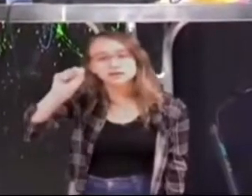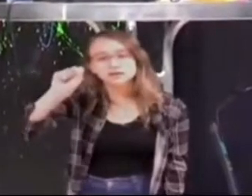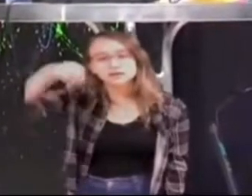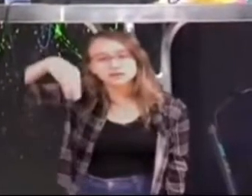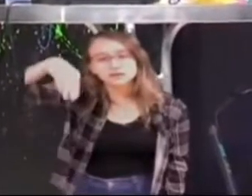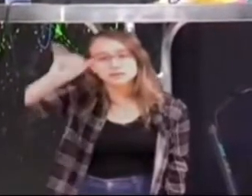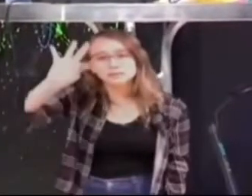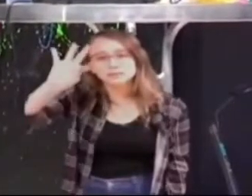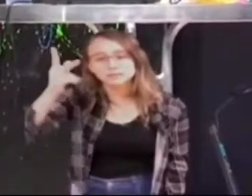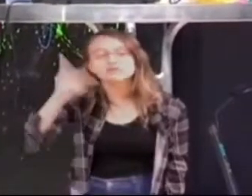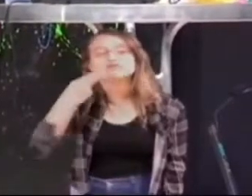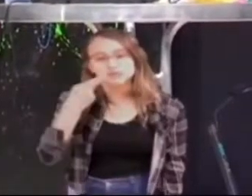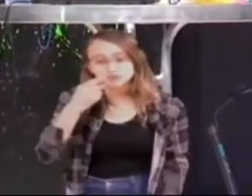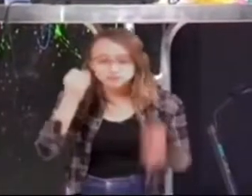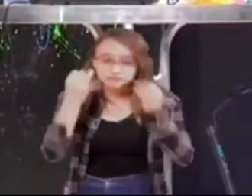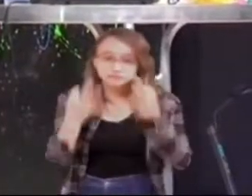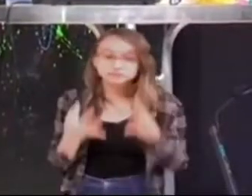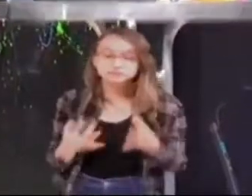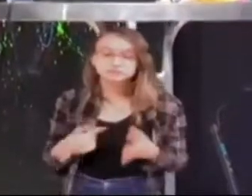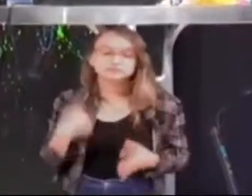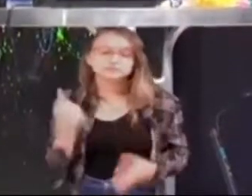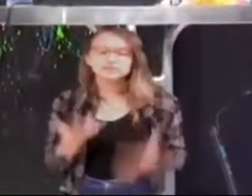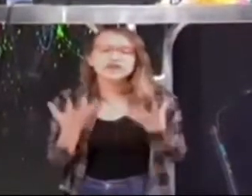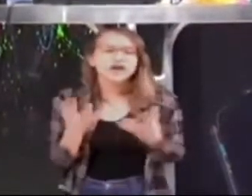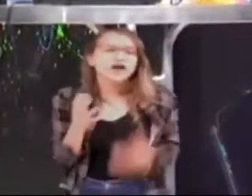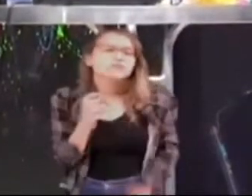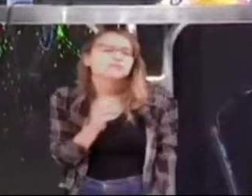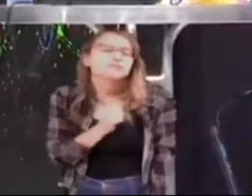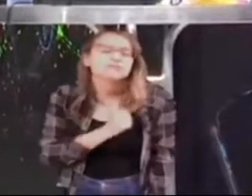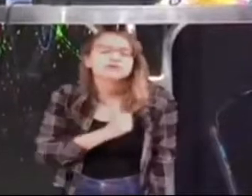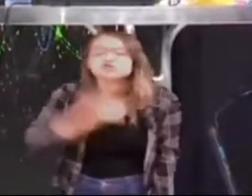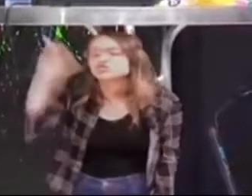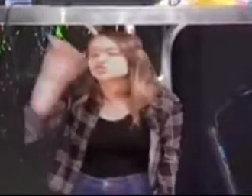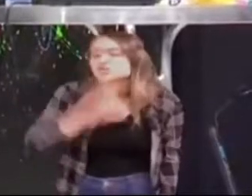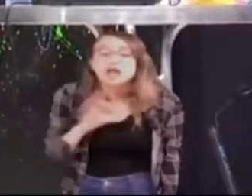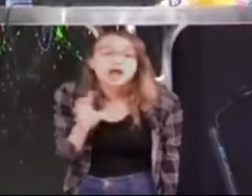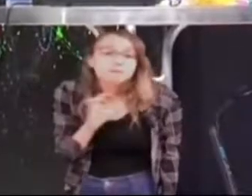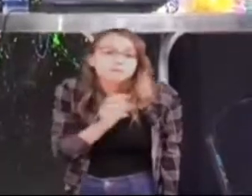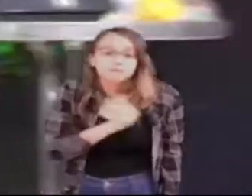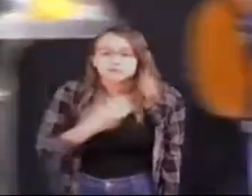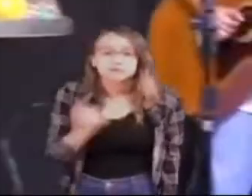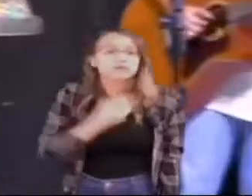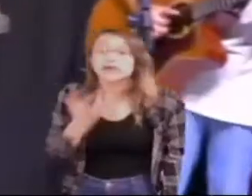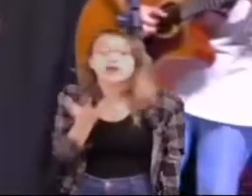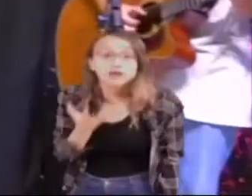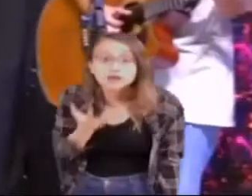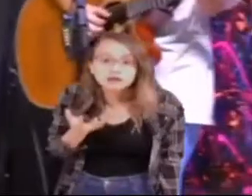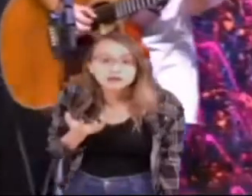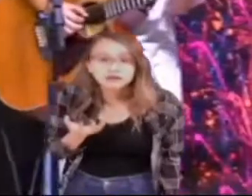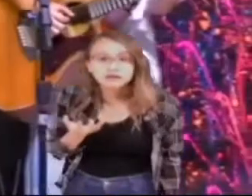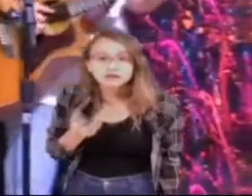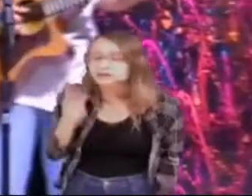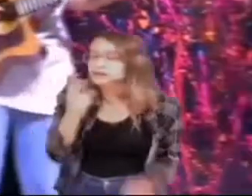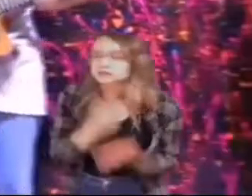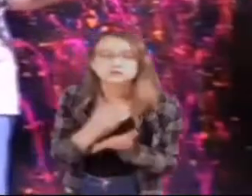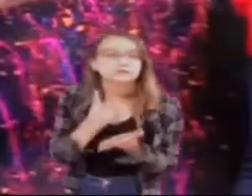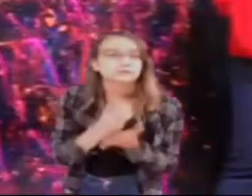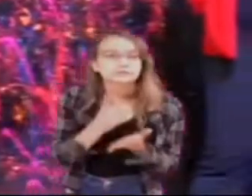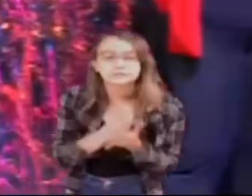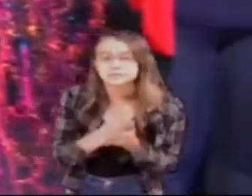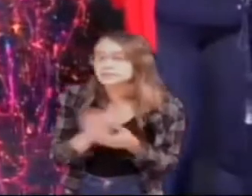quer se sentir com o direito de ser amado pelos outros. Então a gente tem que estar sempre fazendo alguma